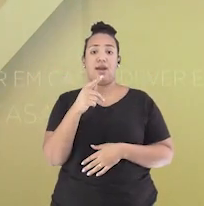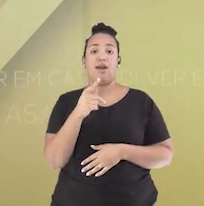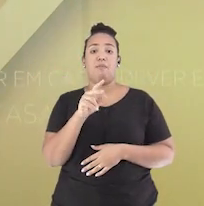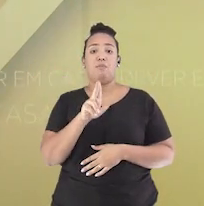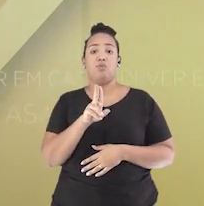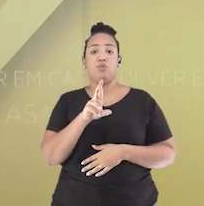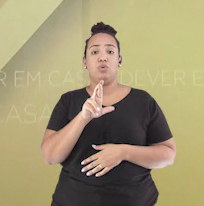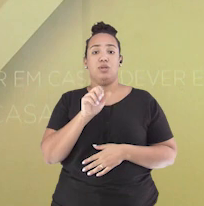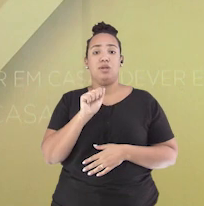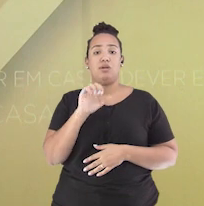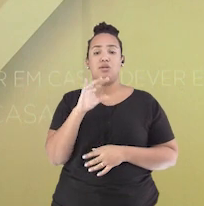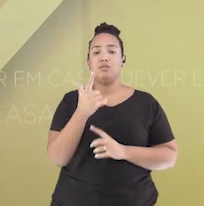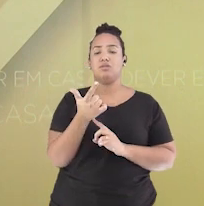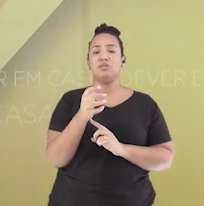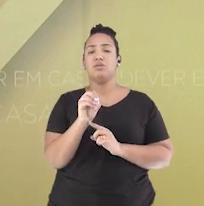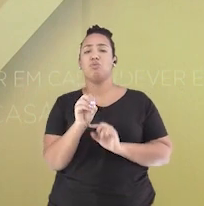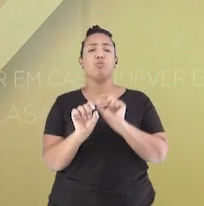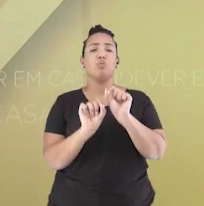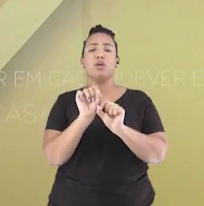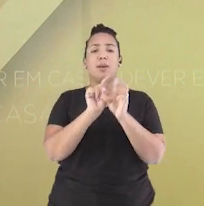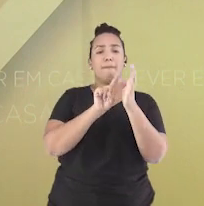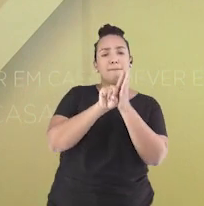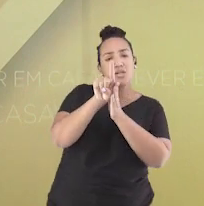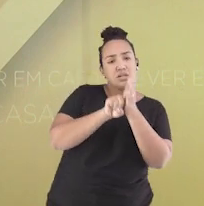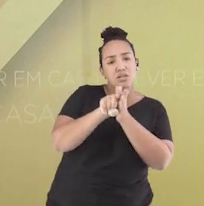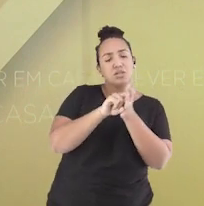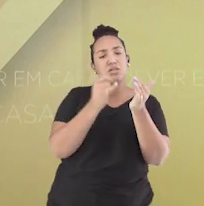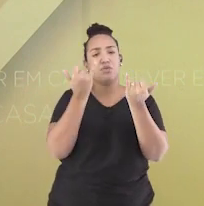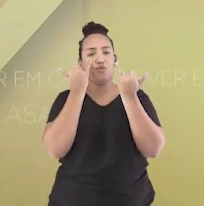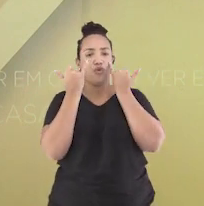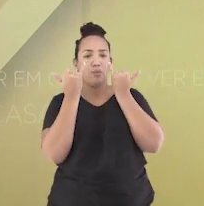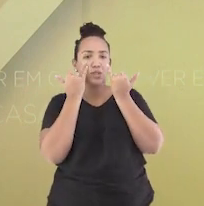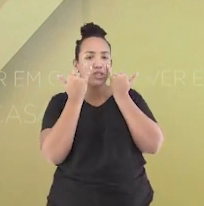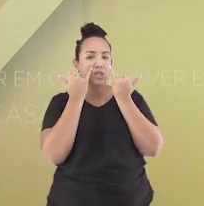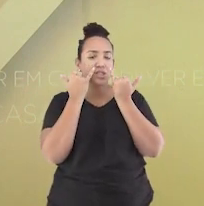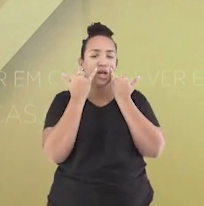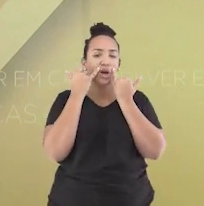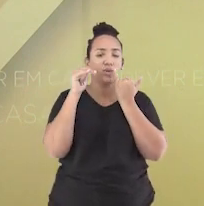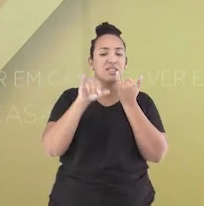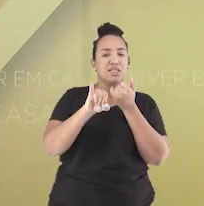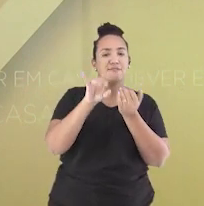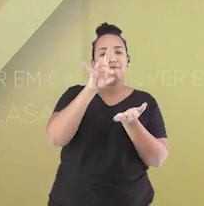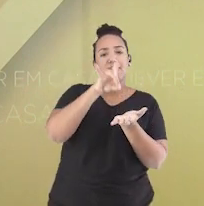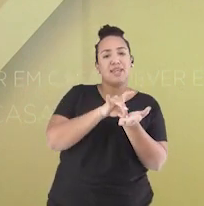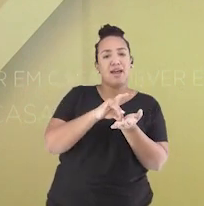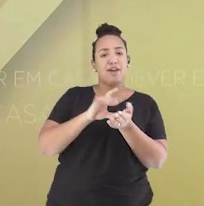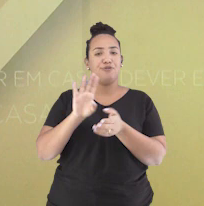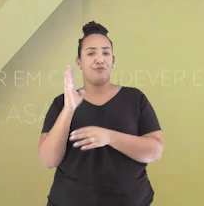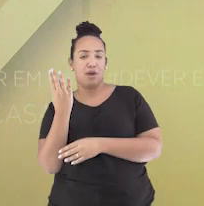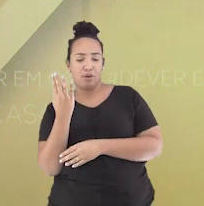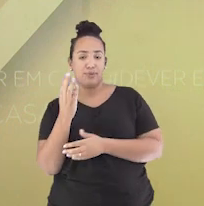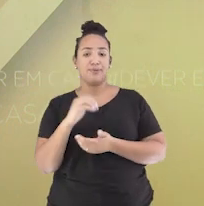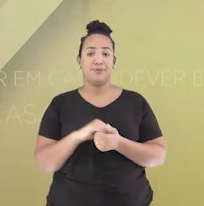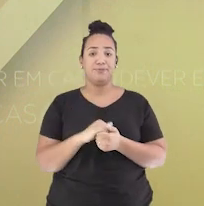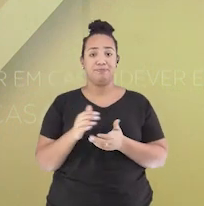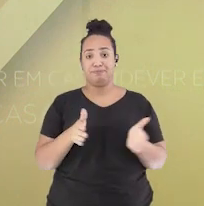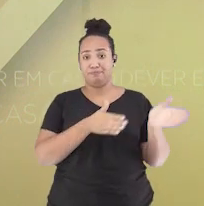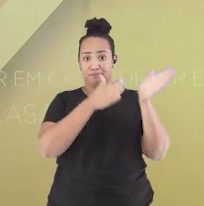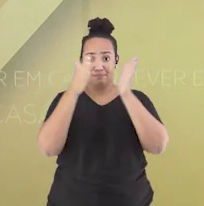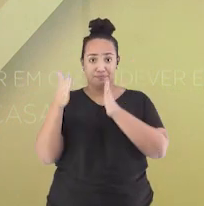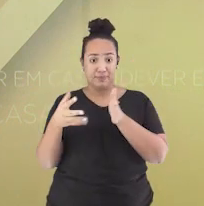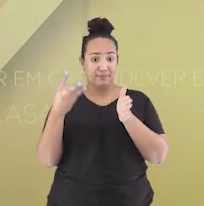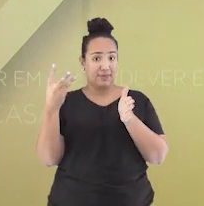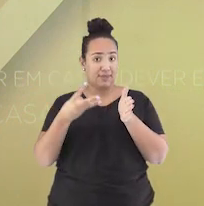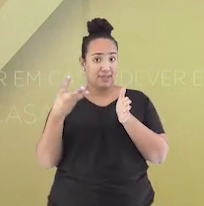momento de pesquisa, recolhimento de dados, informações e averiguação da veracidade dos fatos. Já no terceiro